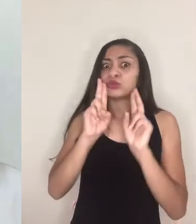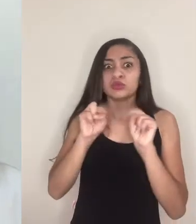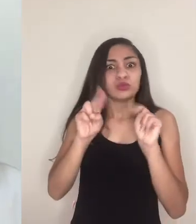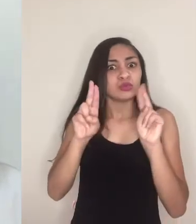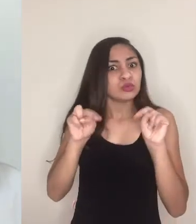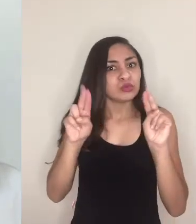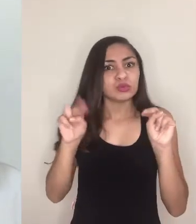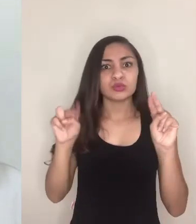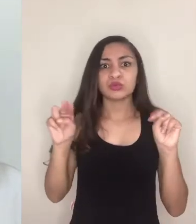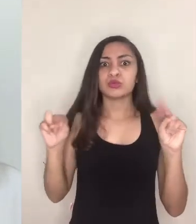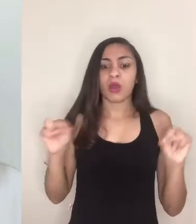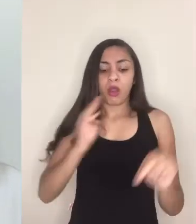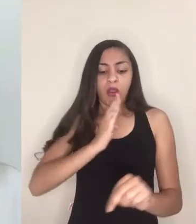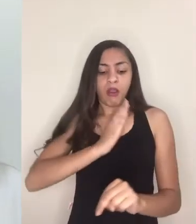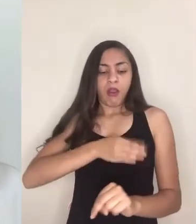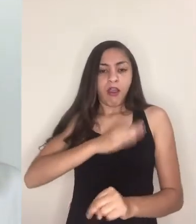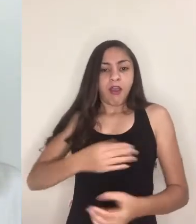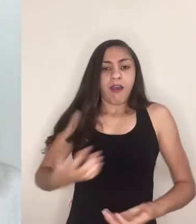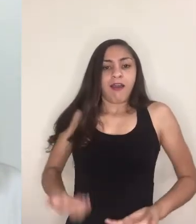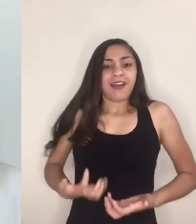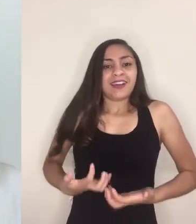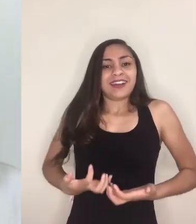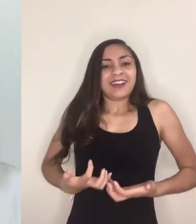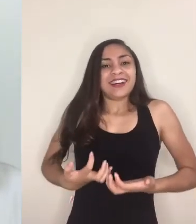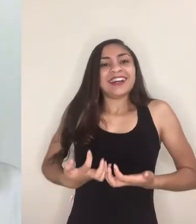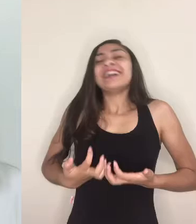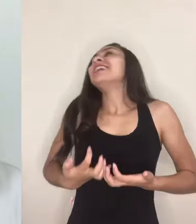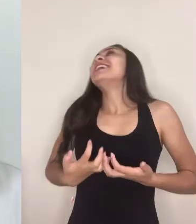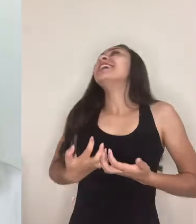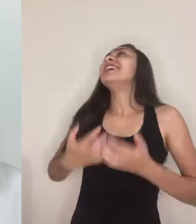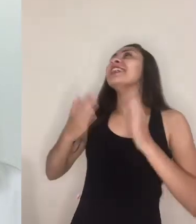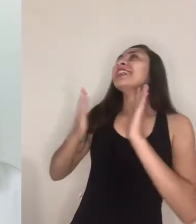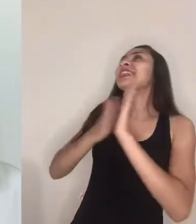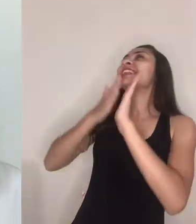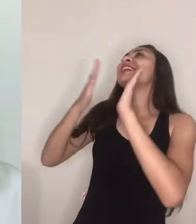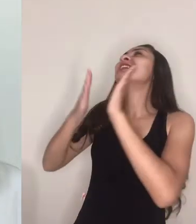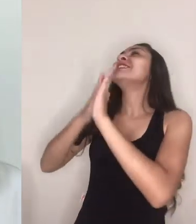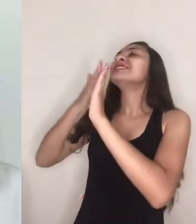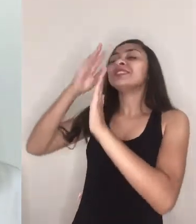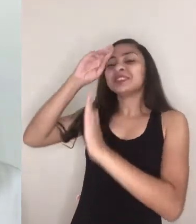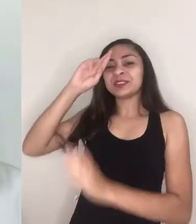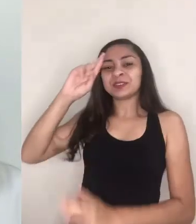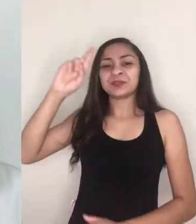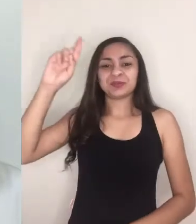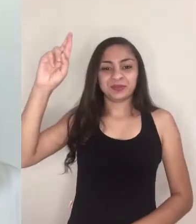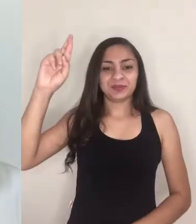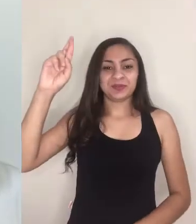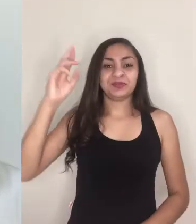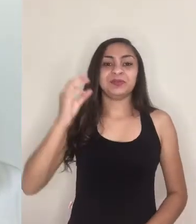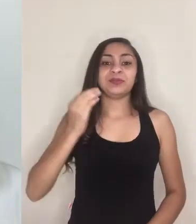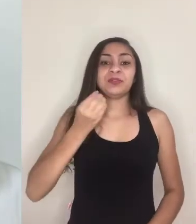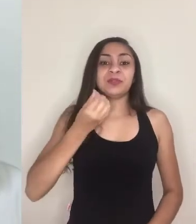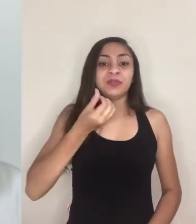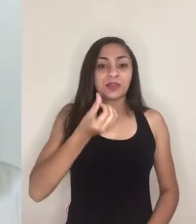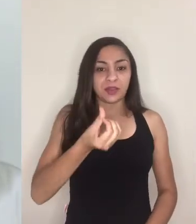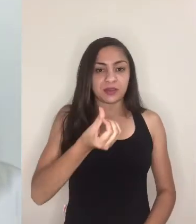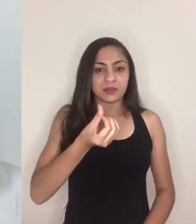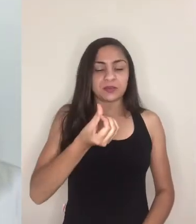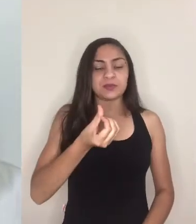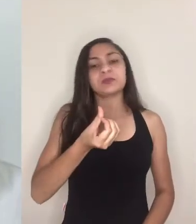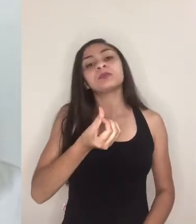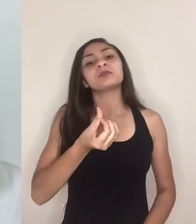Devemos manter o coração cheio do seu louvor. Sexta lição, conforme o versículo